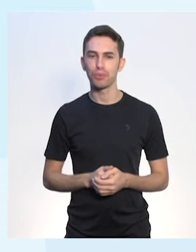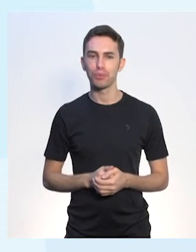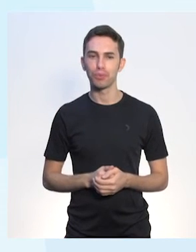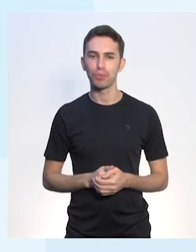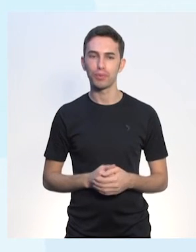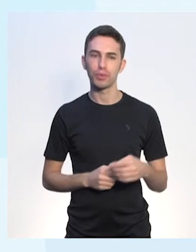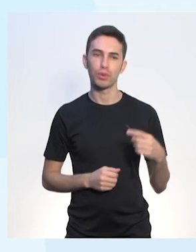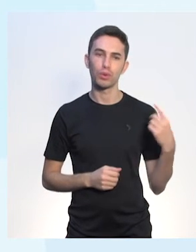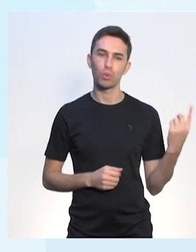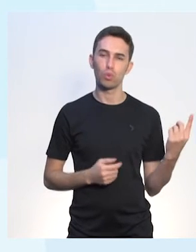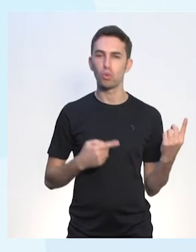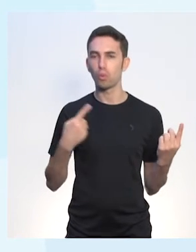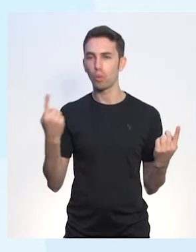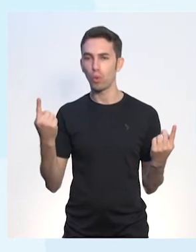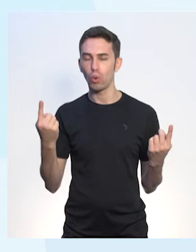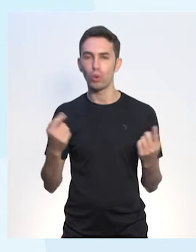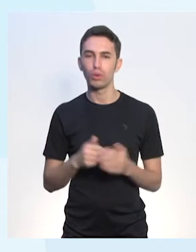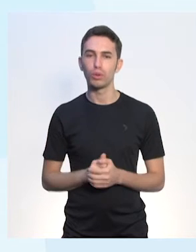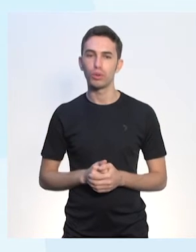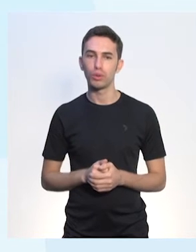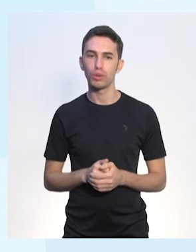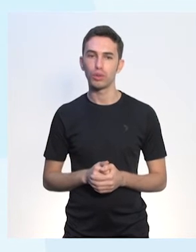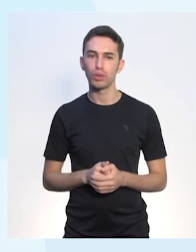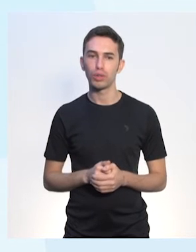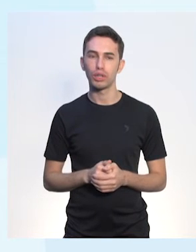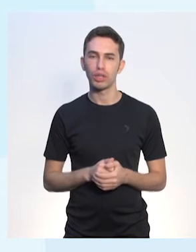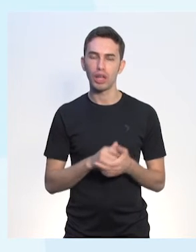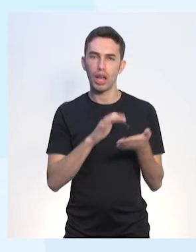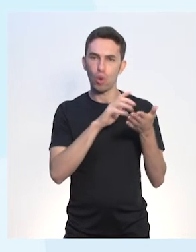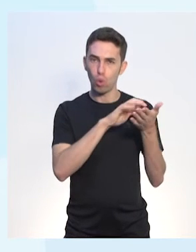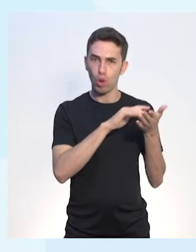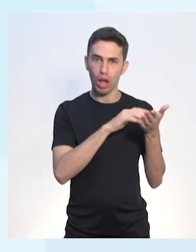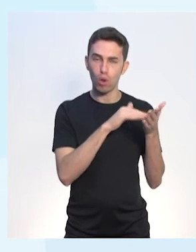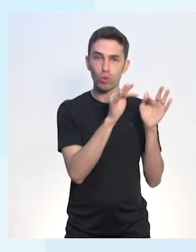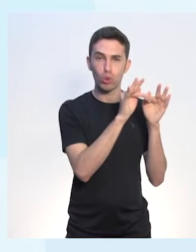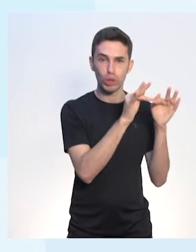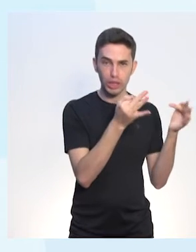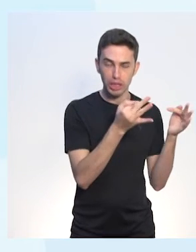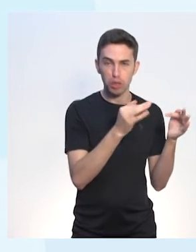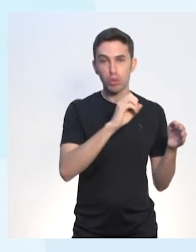dos ângulos internos, menos, ó, no